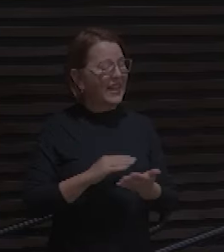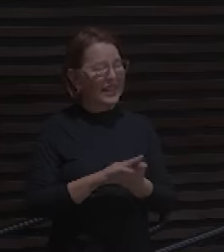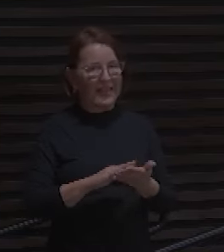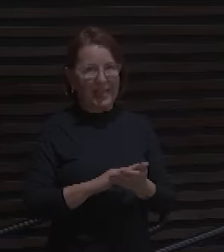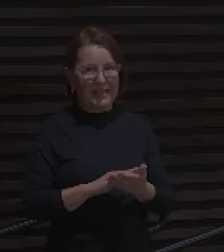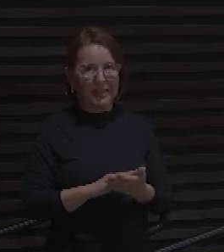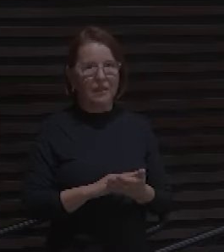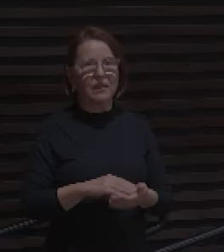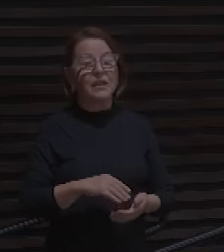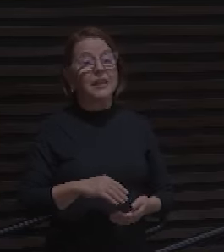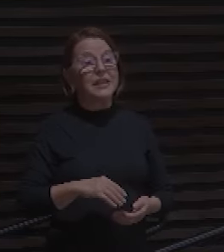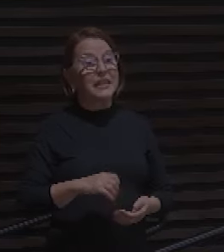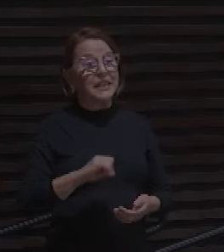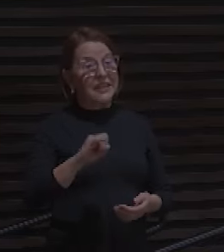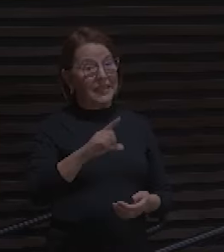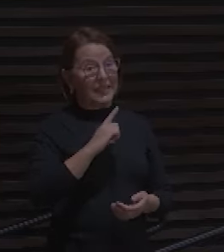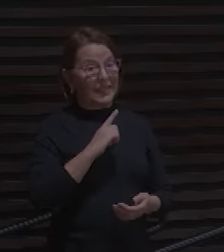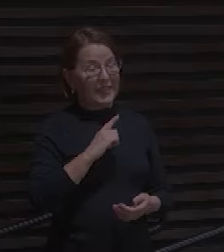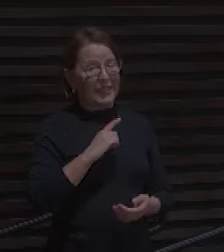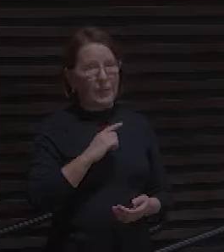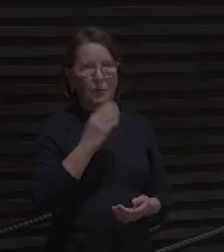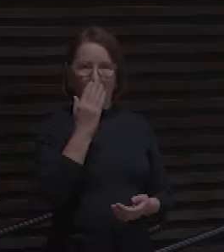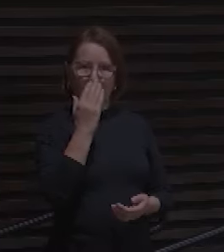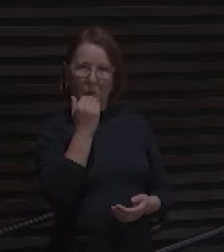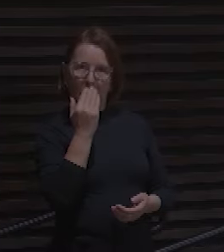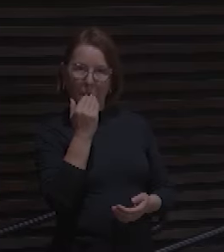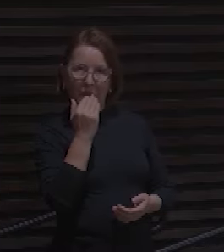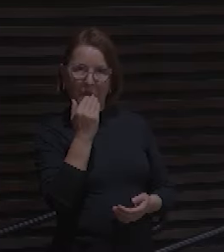vestir, estejamos